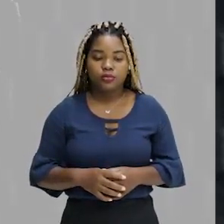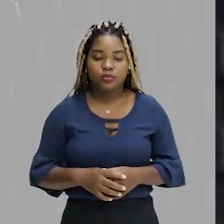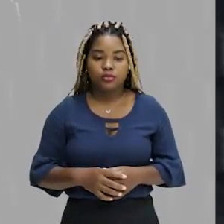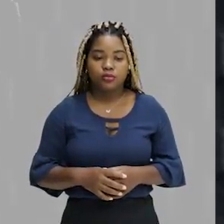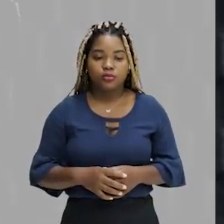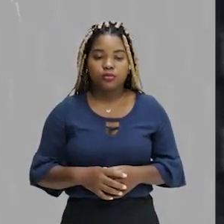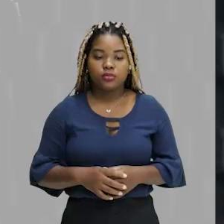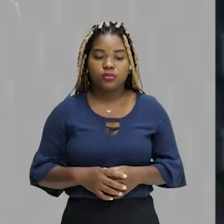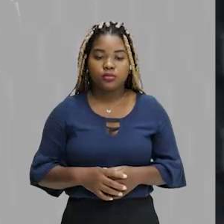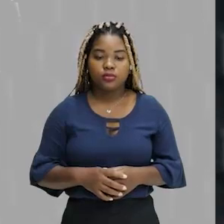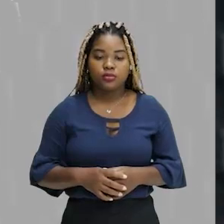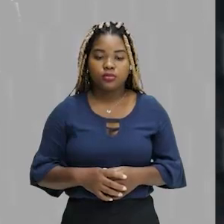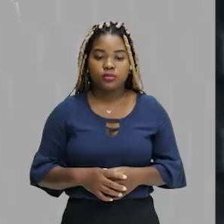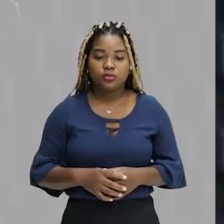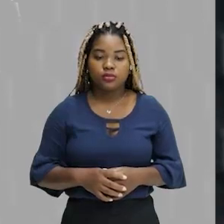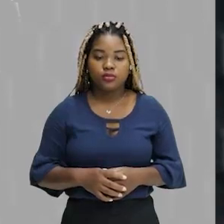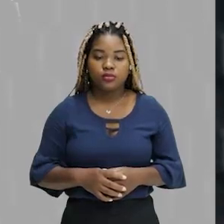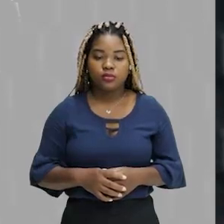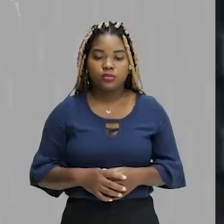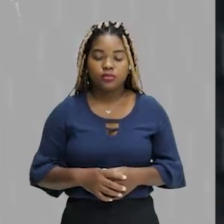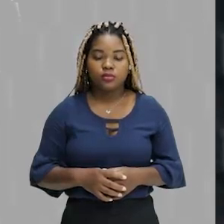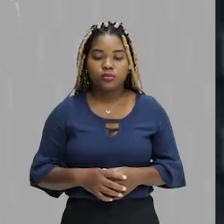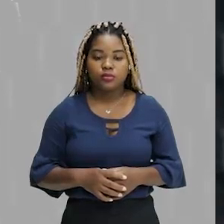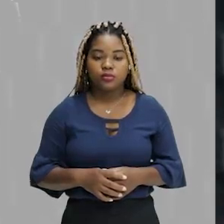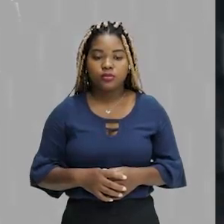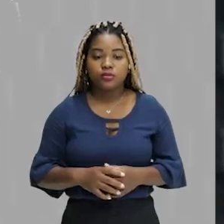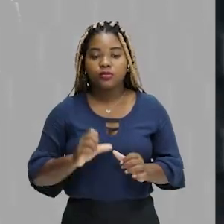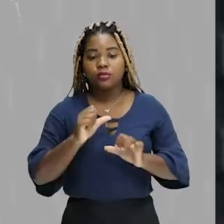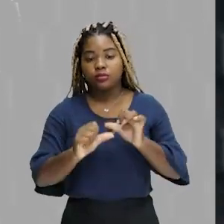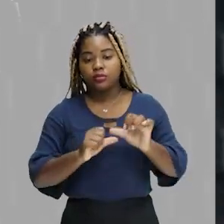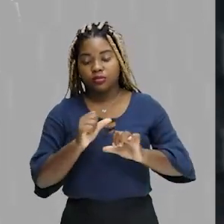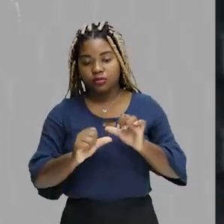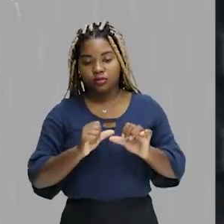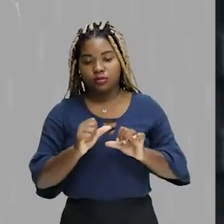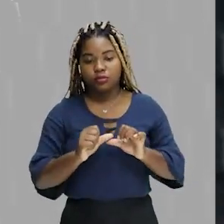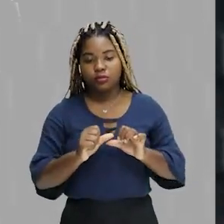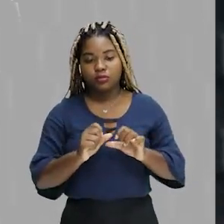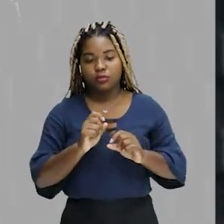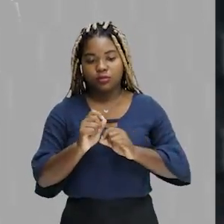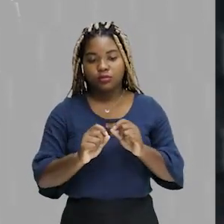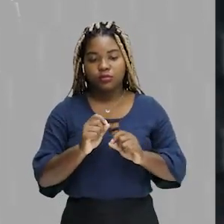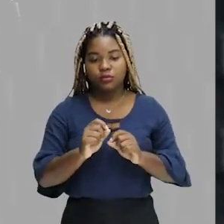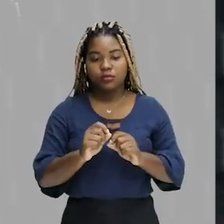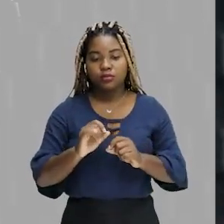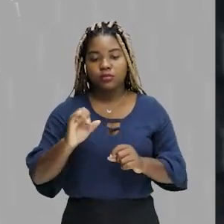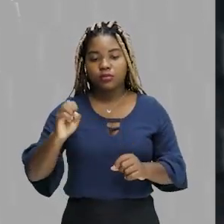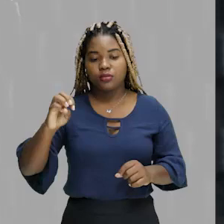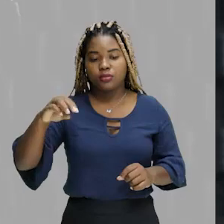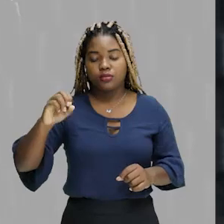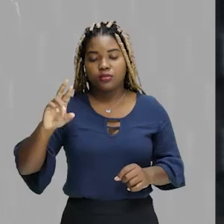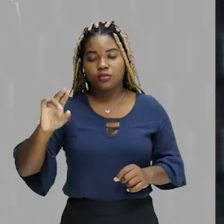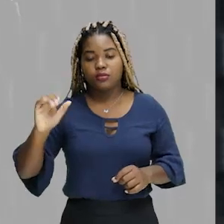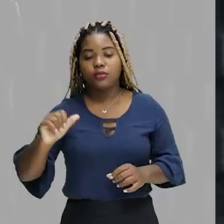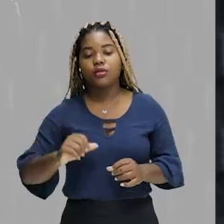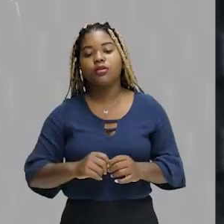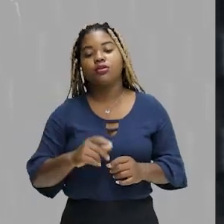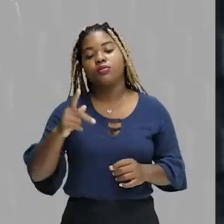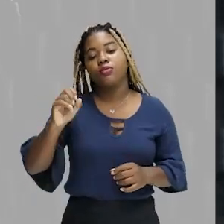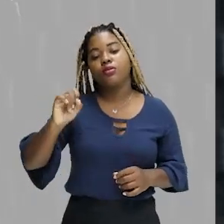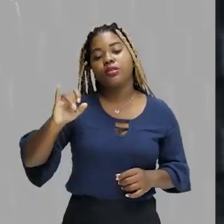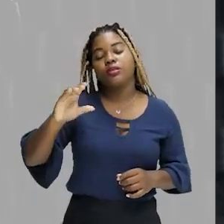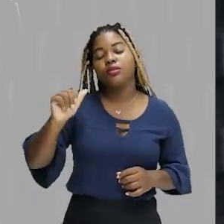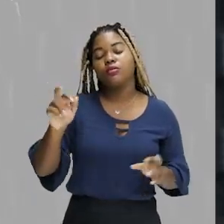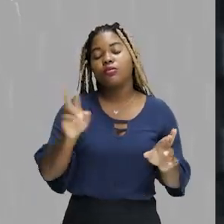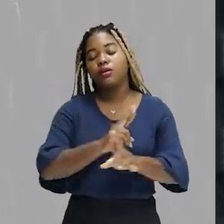a variação na posição do grupo hidroxila. Então, mudou a posição, é isomeria plana de posição. Então,